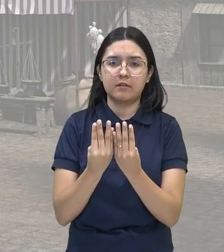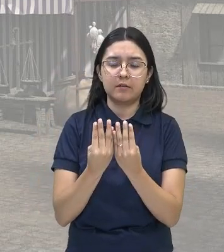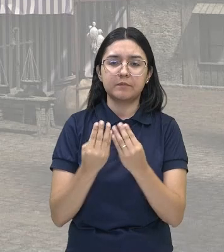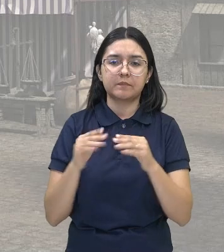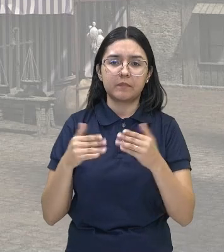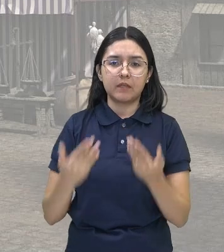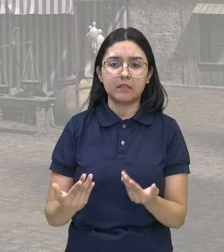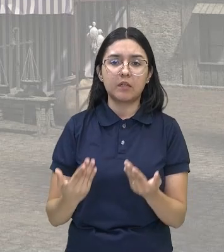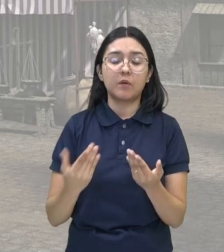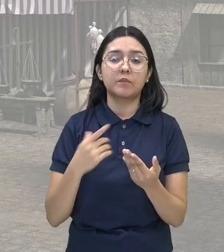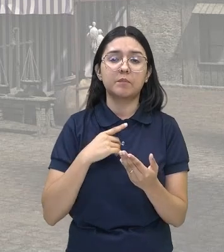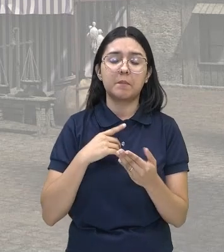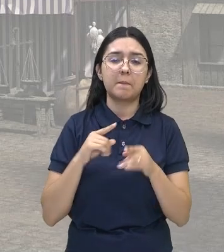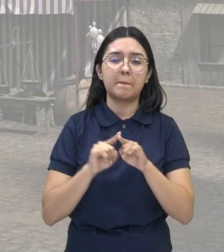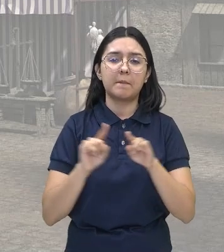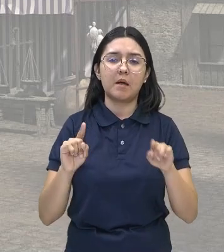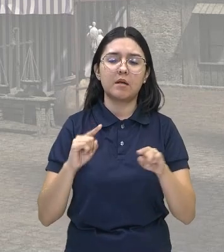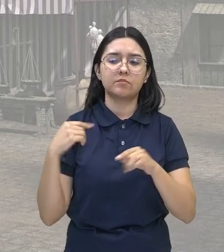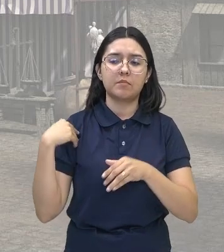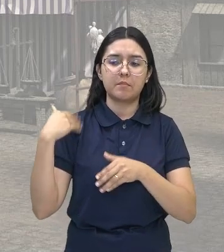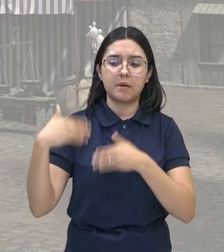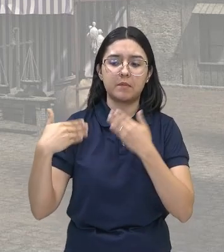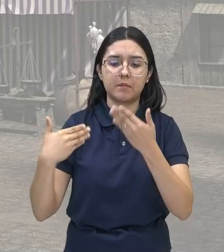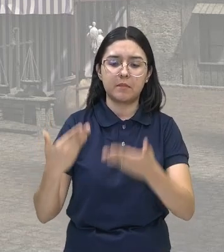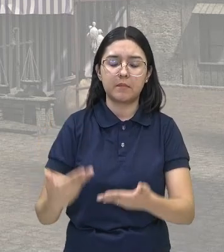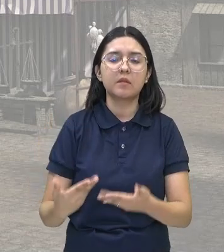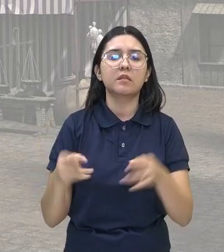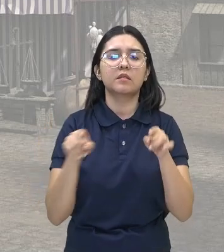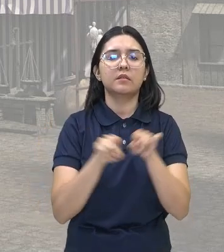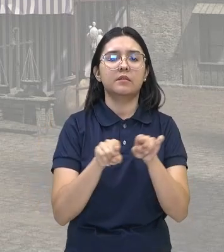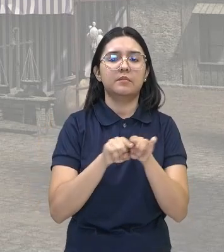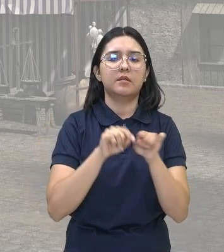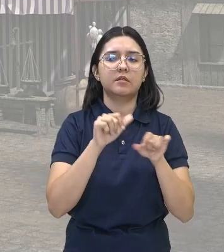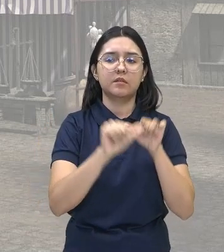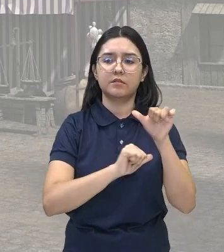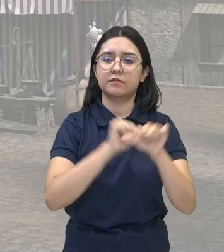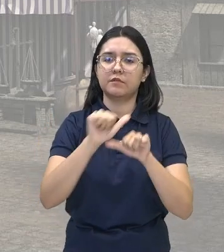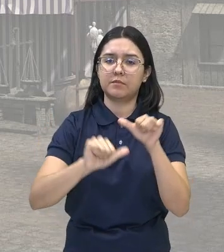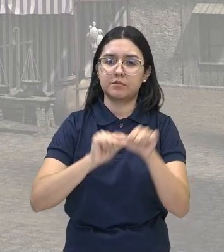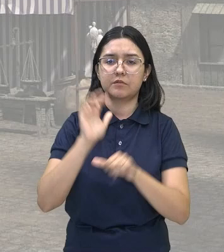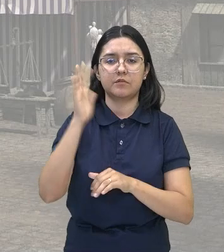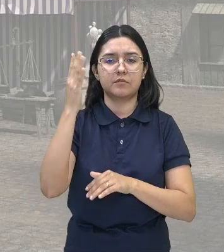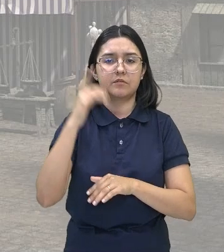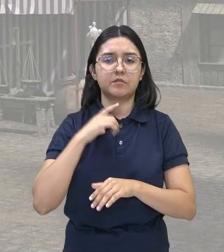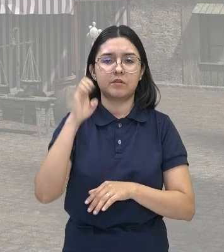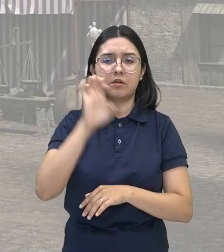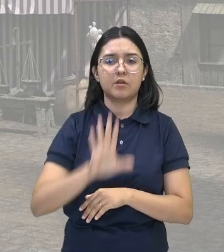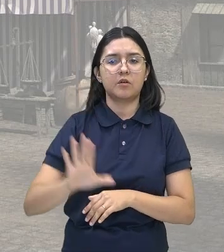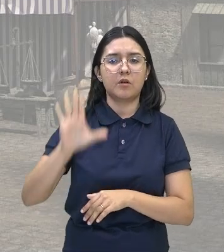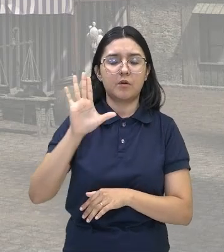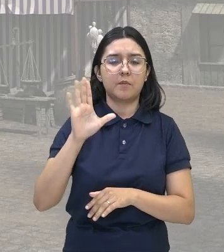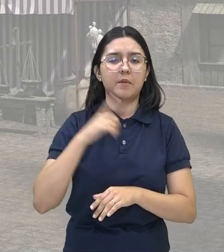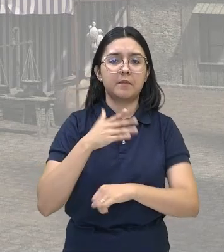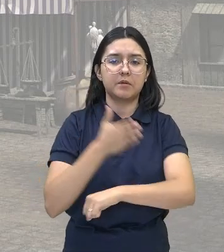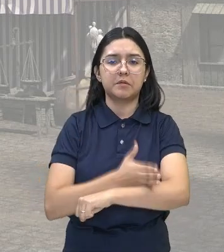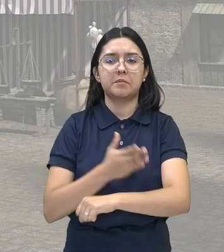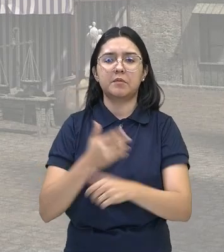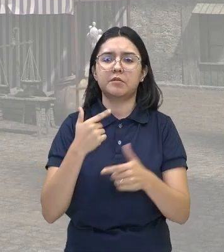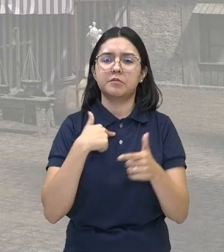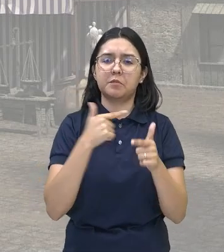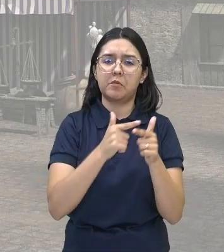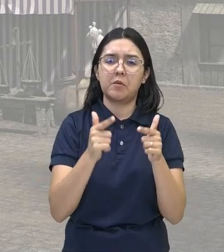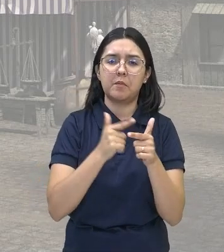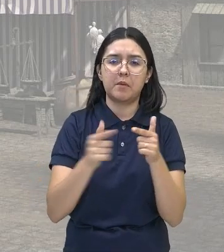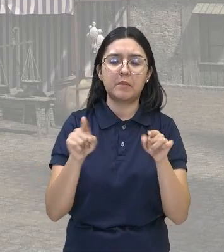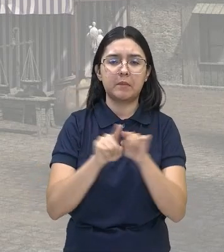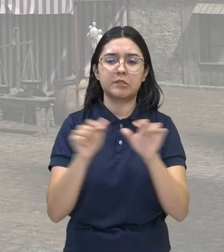com o passar do tempo, e além das transformações ocorridas na própria Europa medieval, como a peste negra e também ali as sucessivas crises